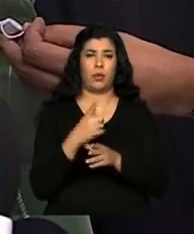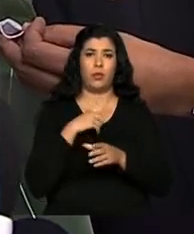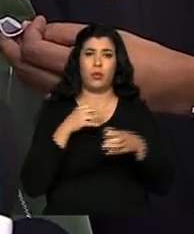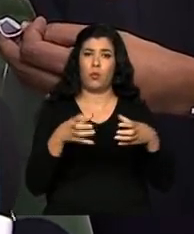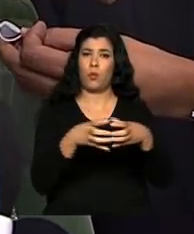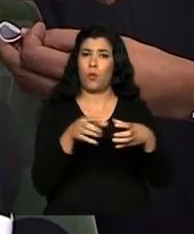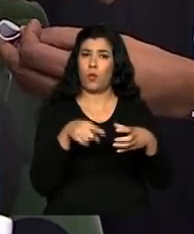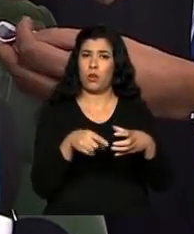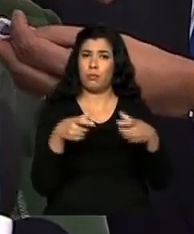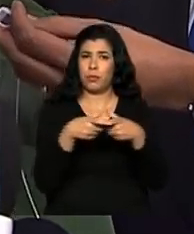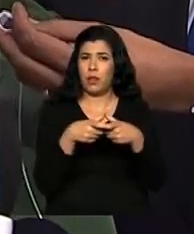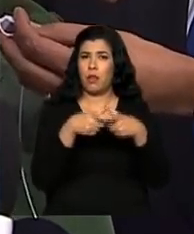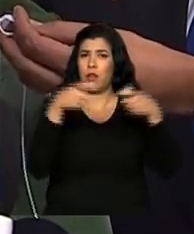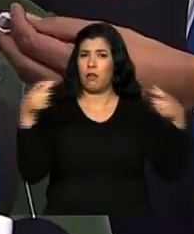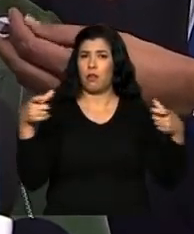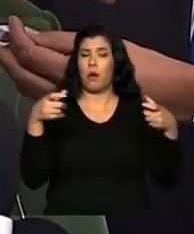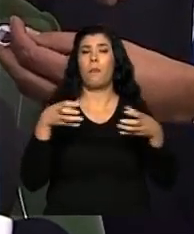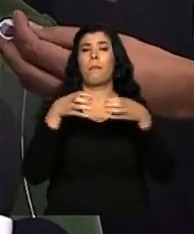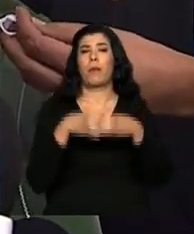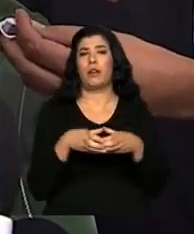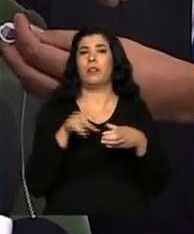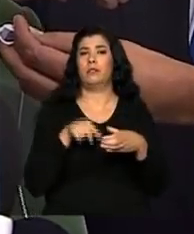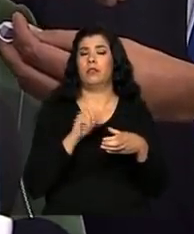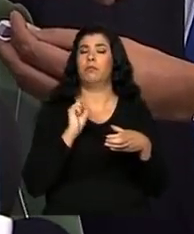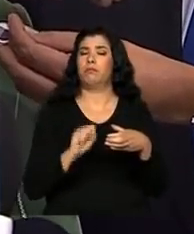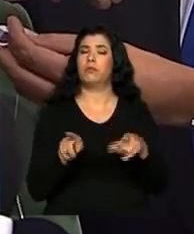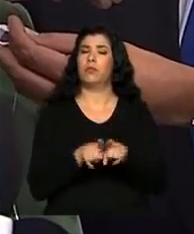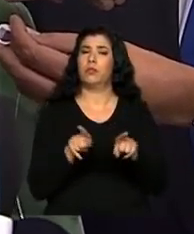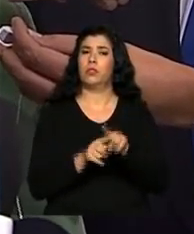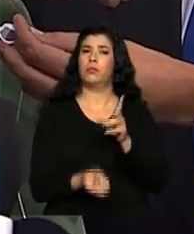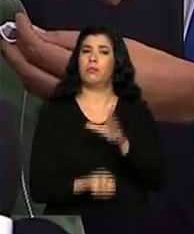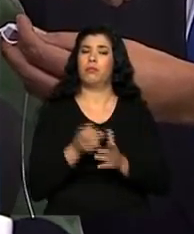classe média rural. Vamos também